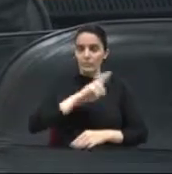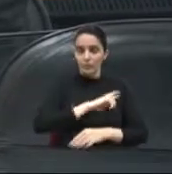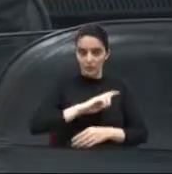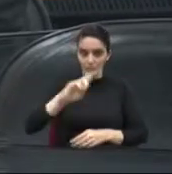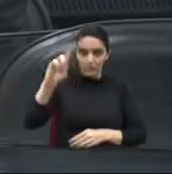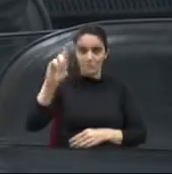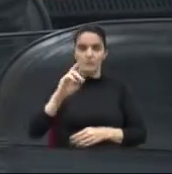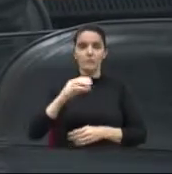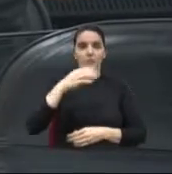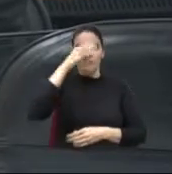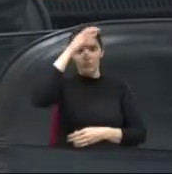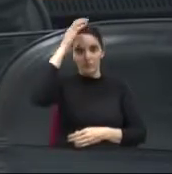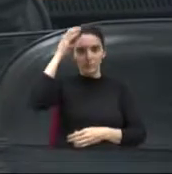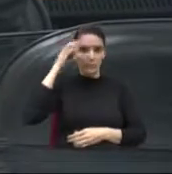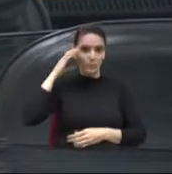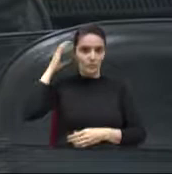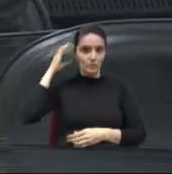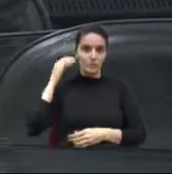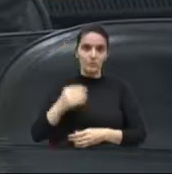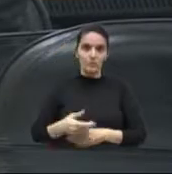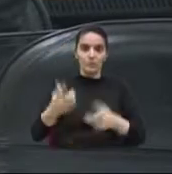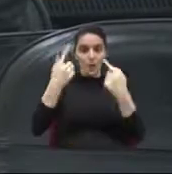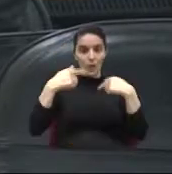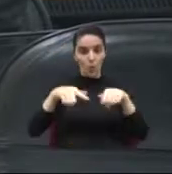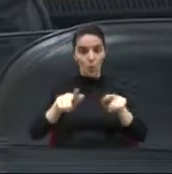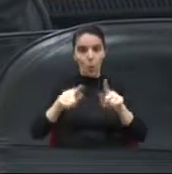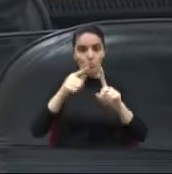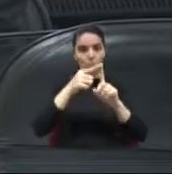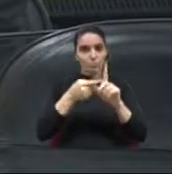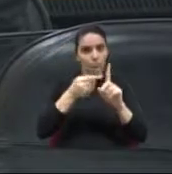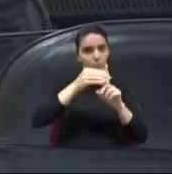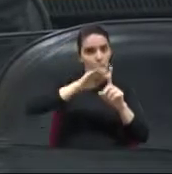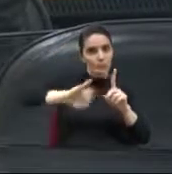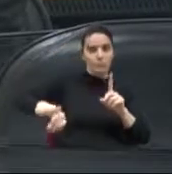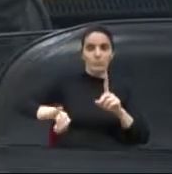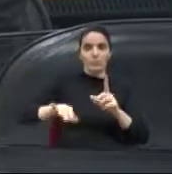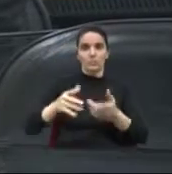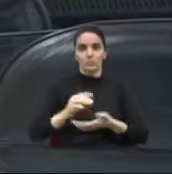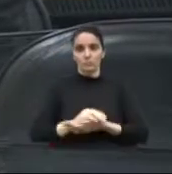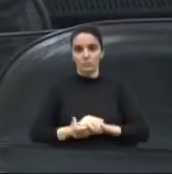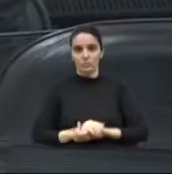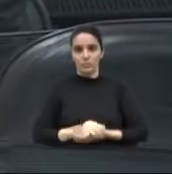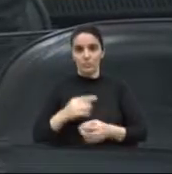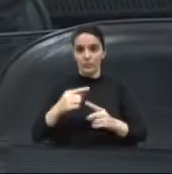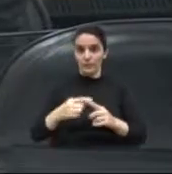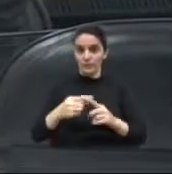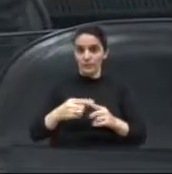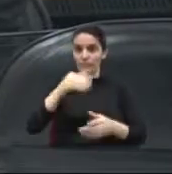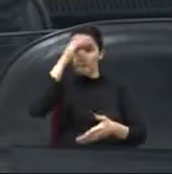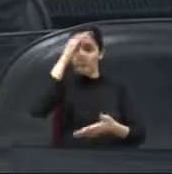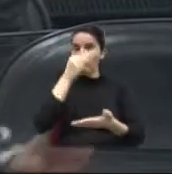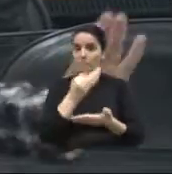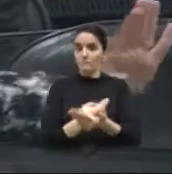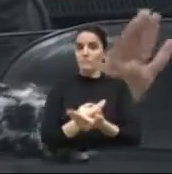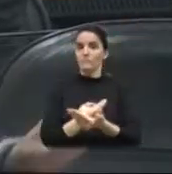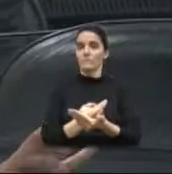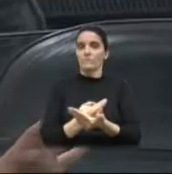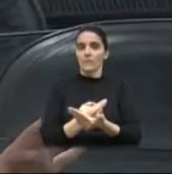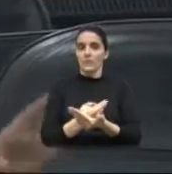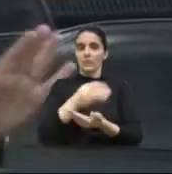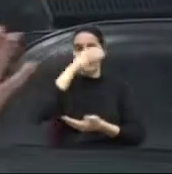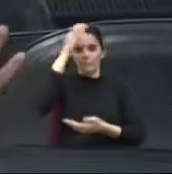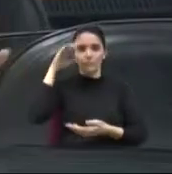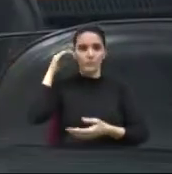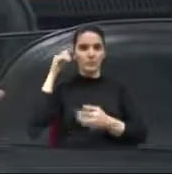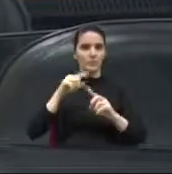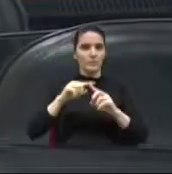eu sou contra o aborto, por questão da minha fé. Agora, enquanto parlamentar,